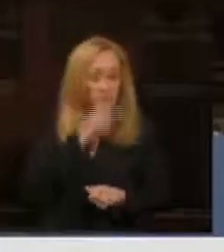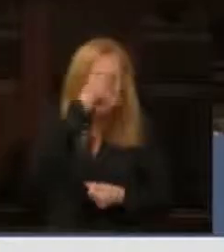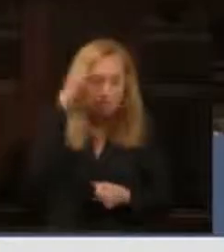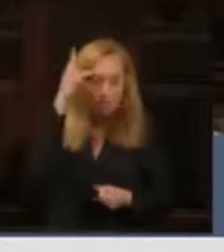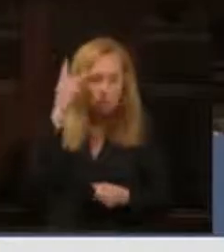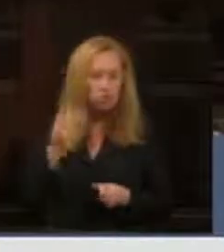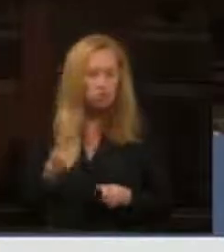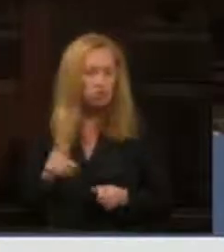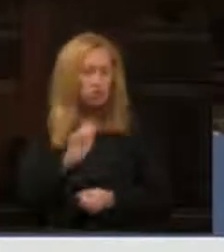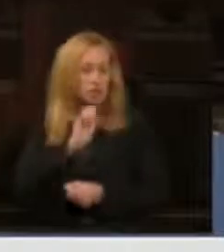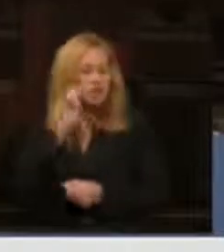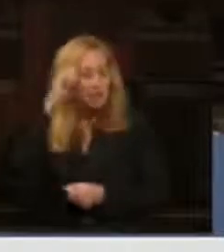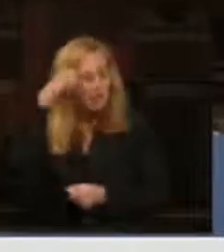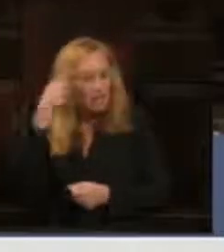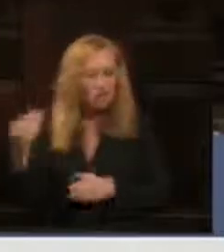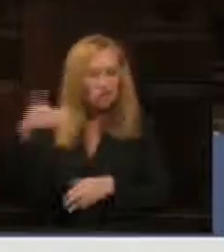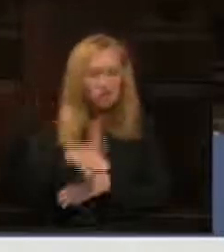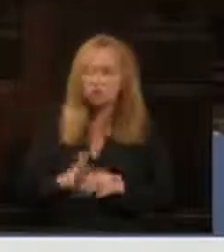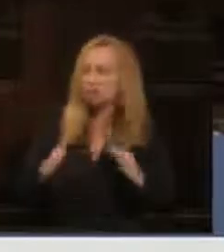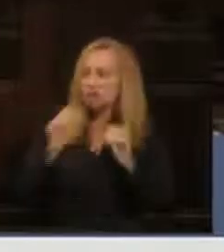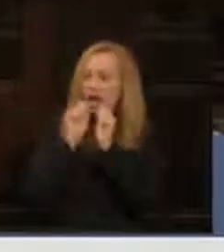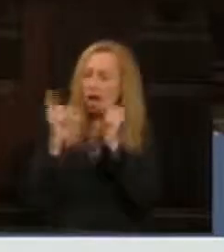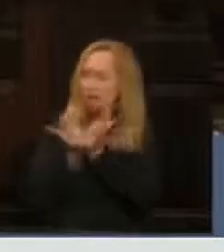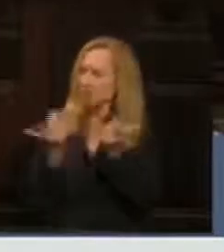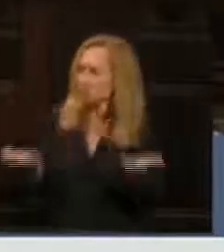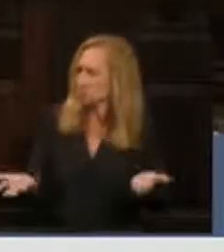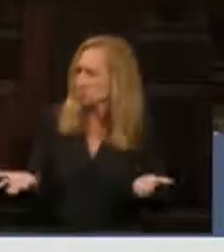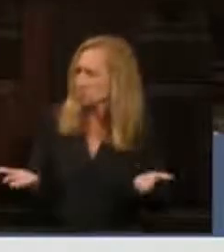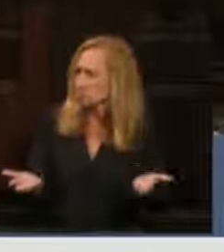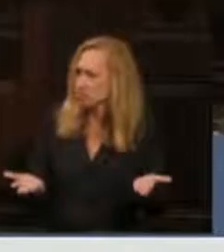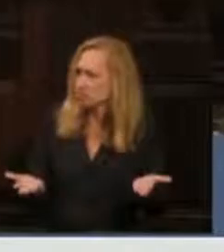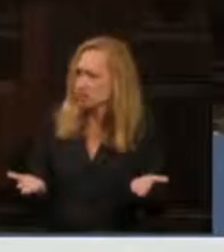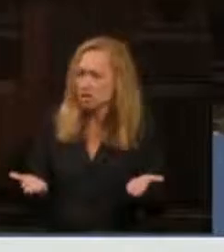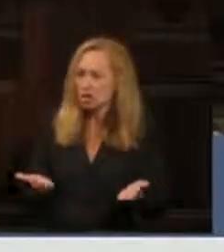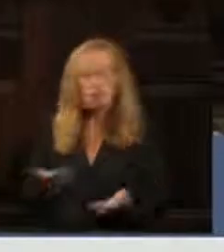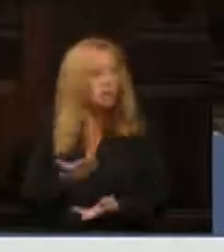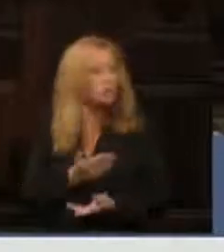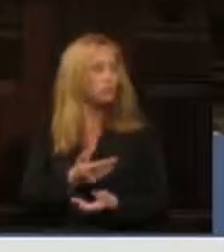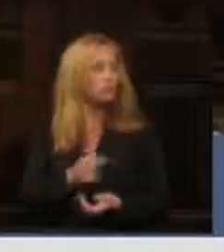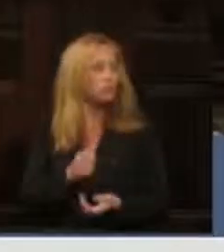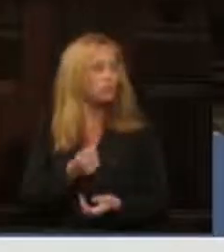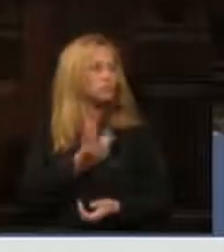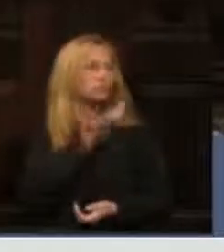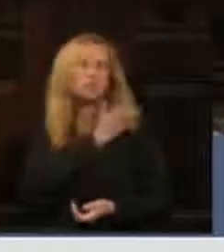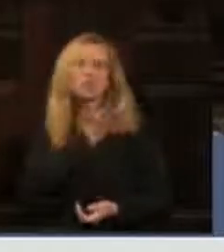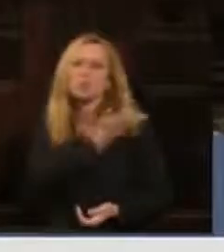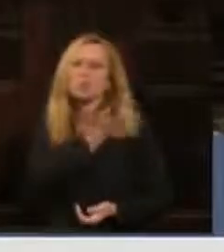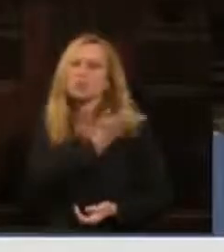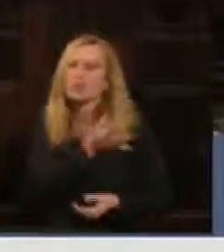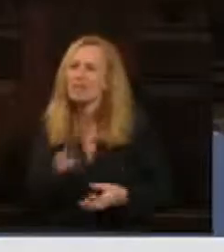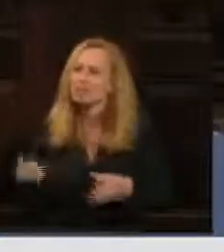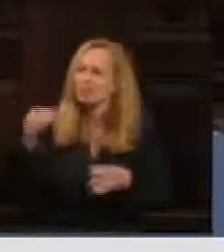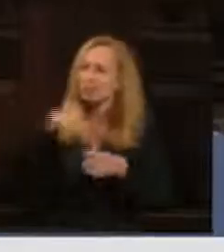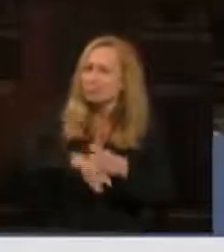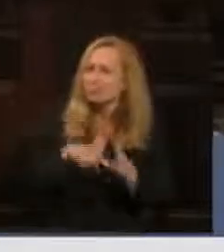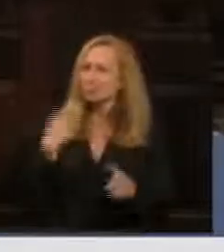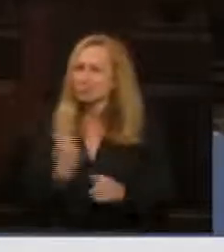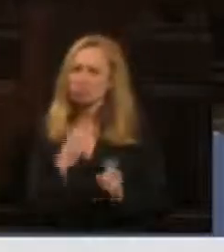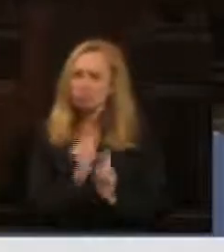esse racismo, tão presente na nossa sociedade, nesse país que nunca conseguiu de